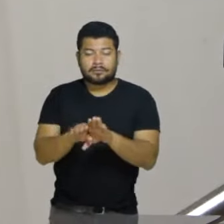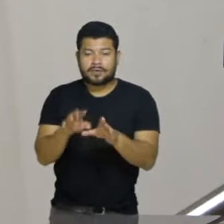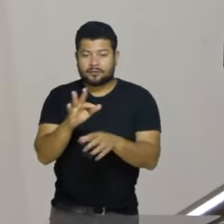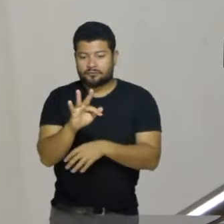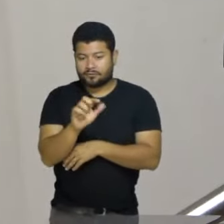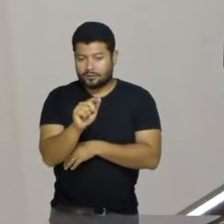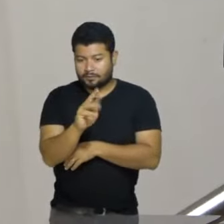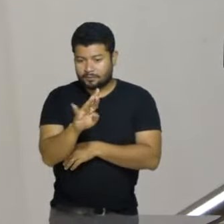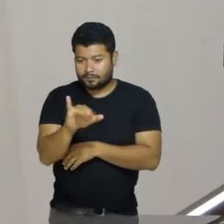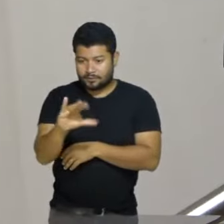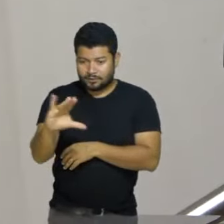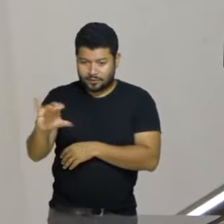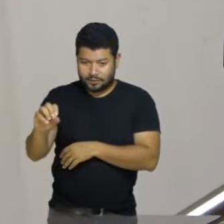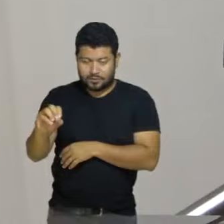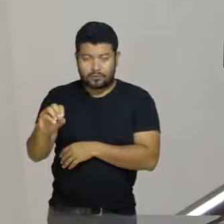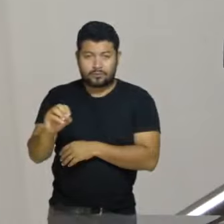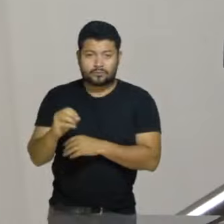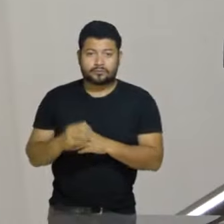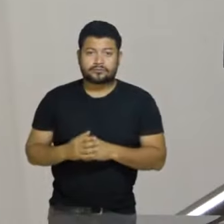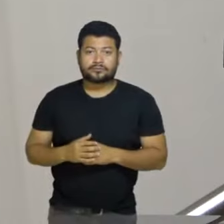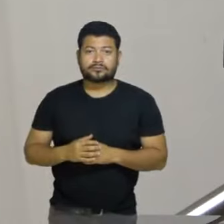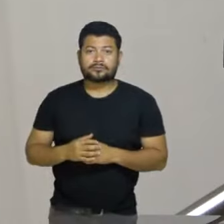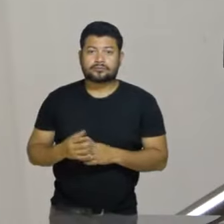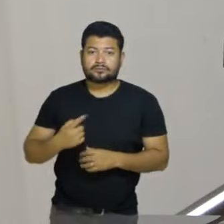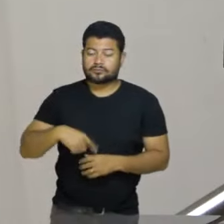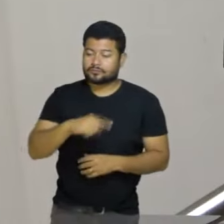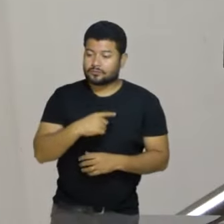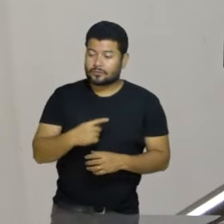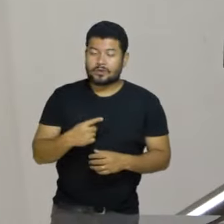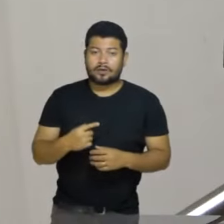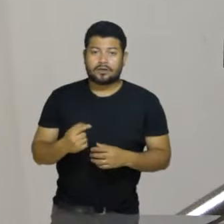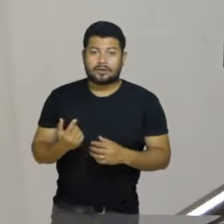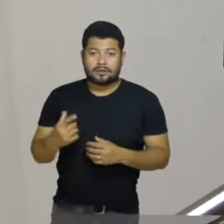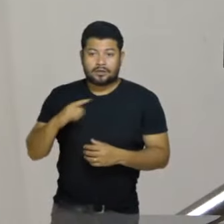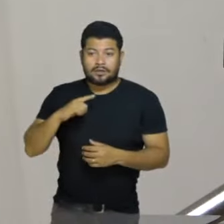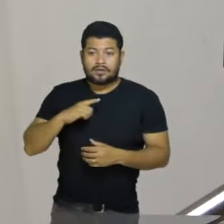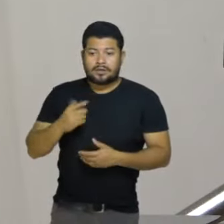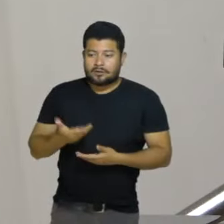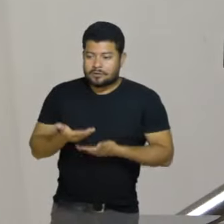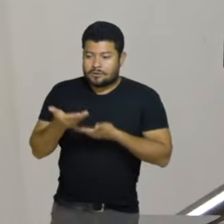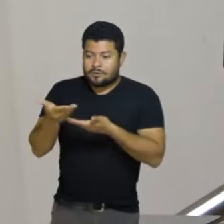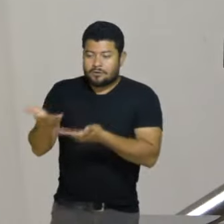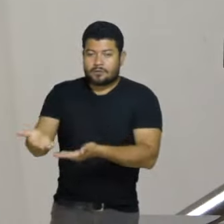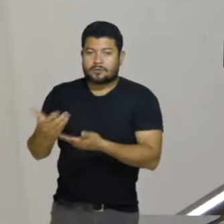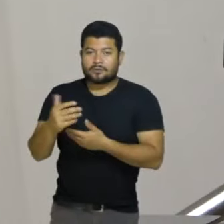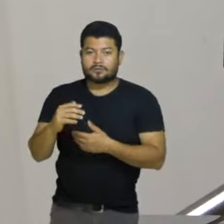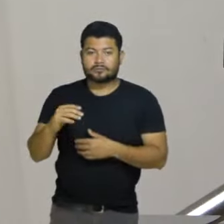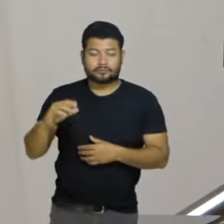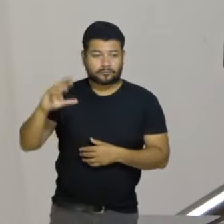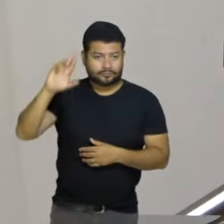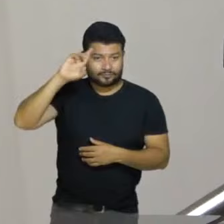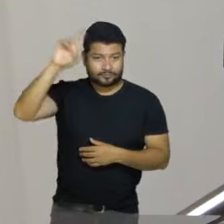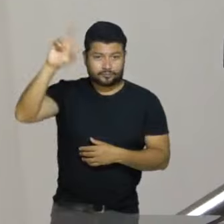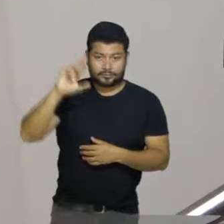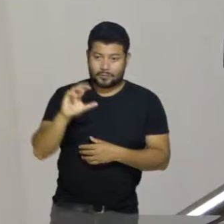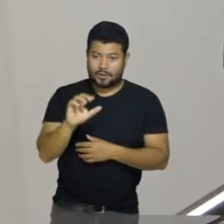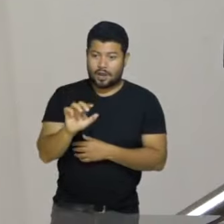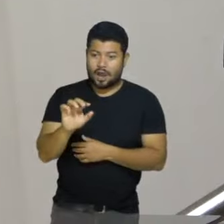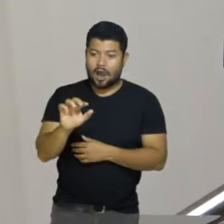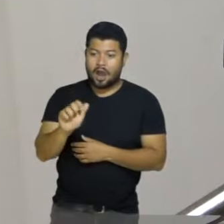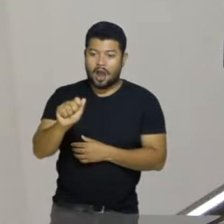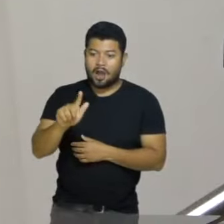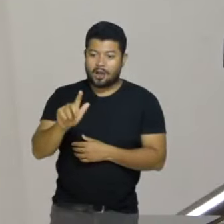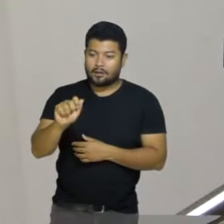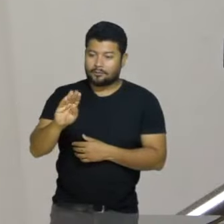CIN de Guarda de Santa Catarina, onde fomos recebidos pelo comandante Agapito Marques, o subcomandante Wilson Batista